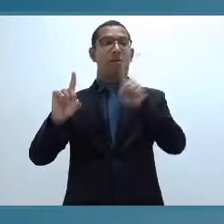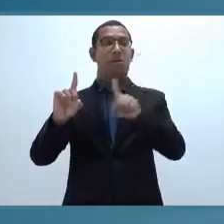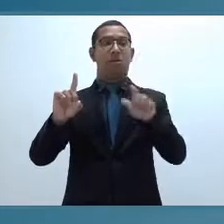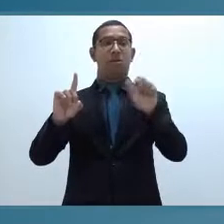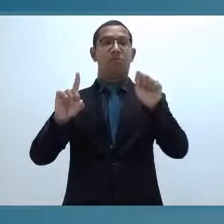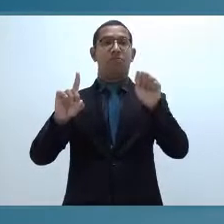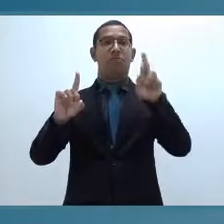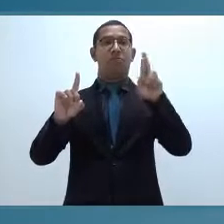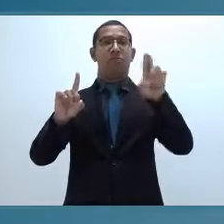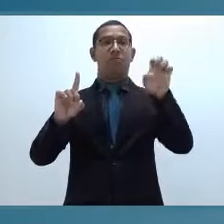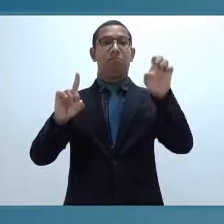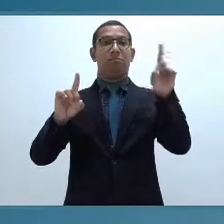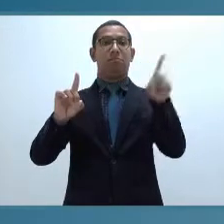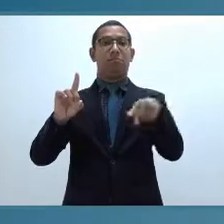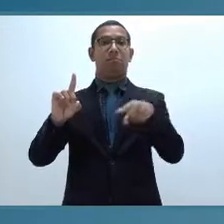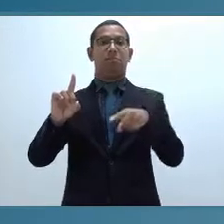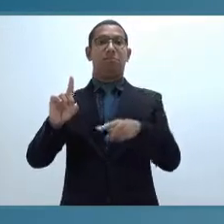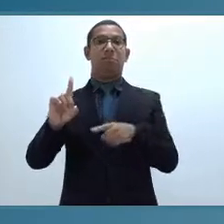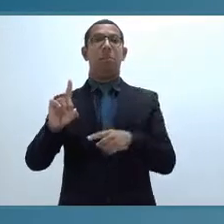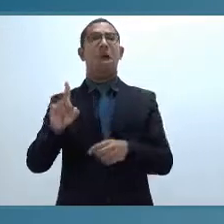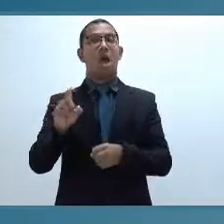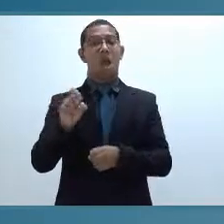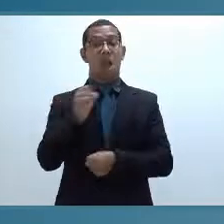arrastando. Desde 2020.